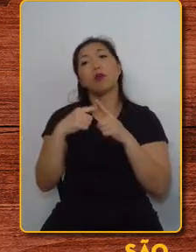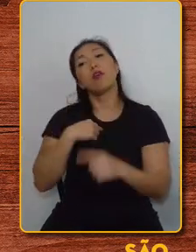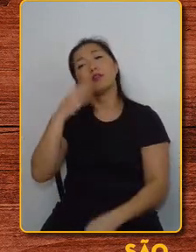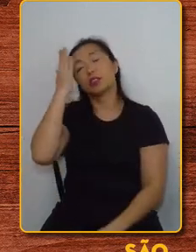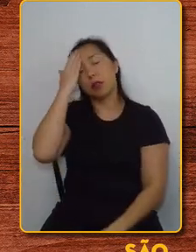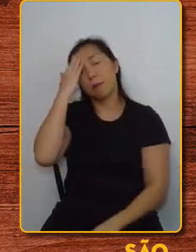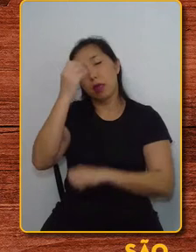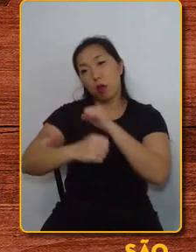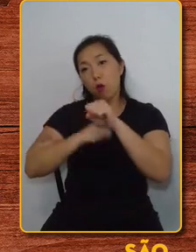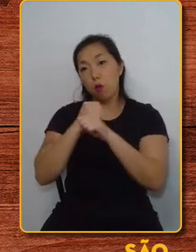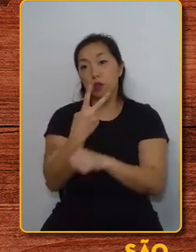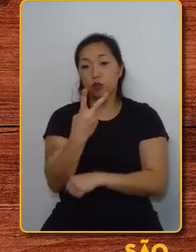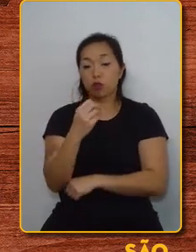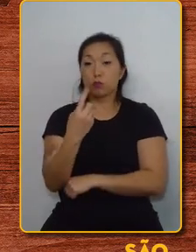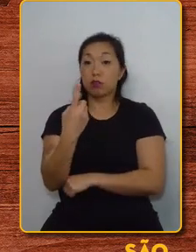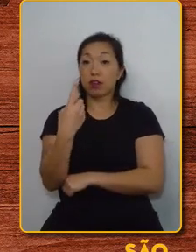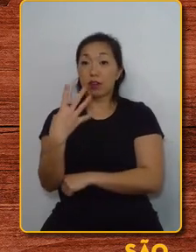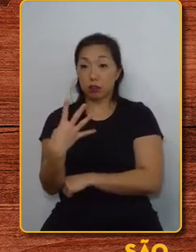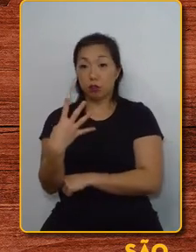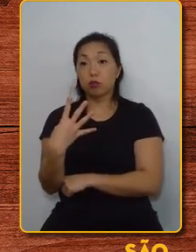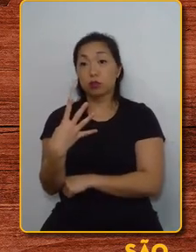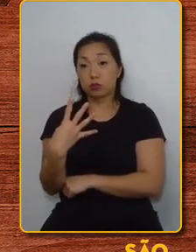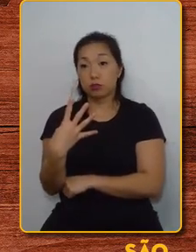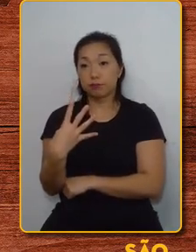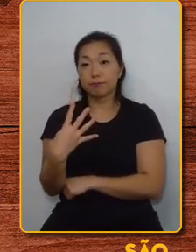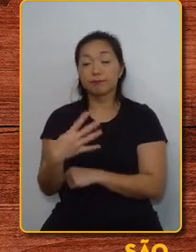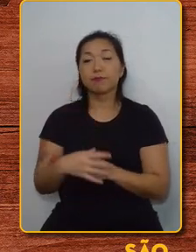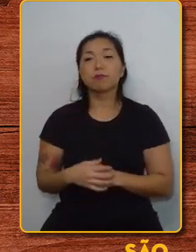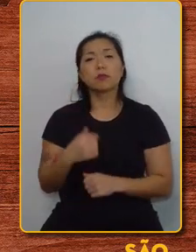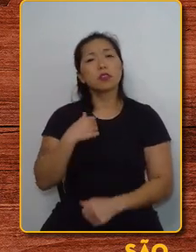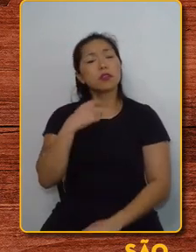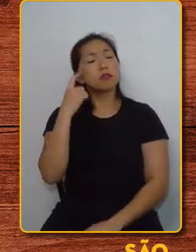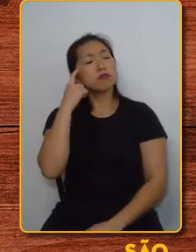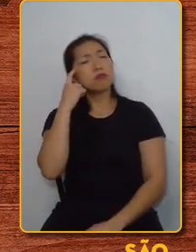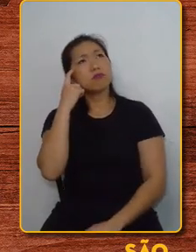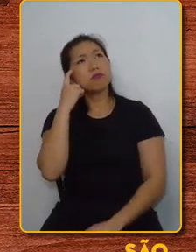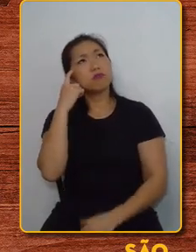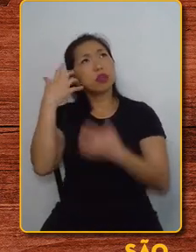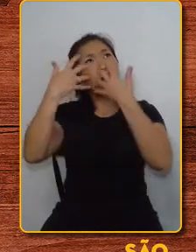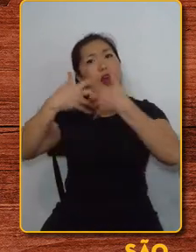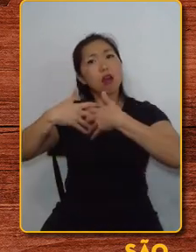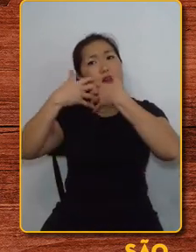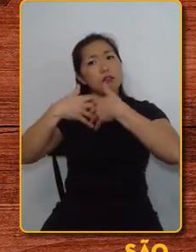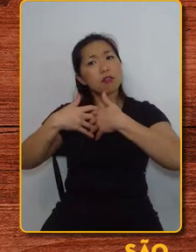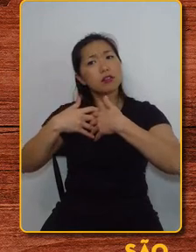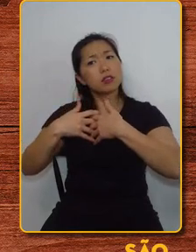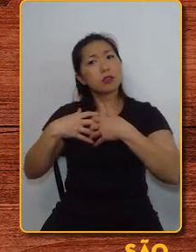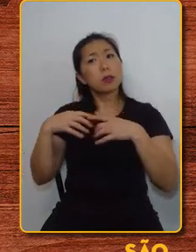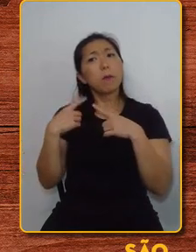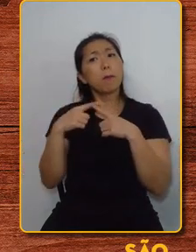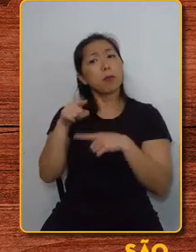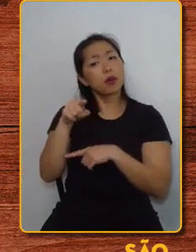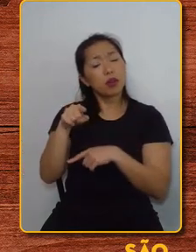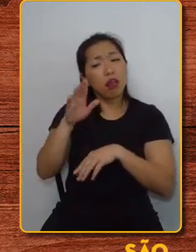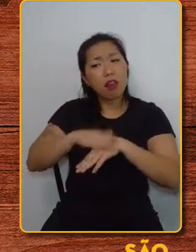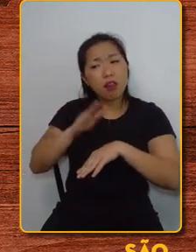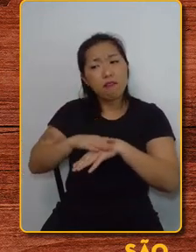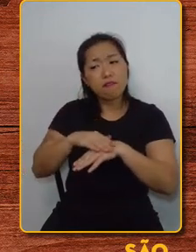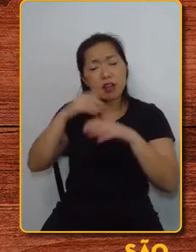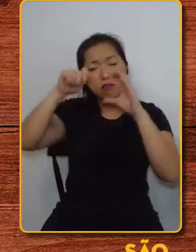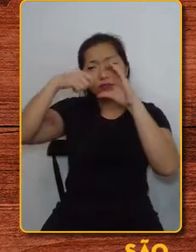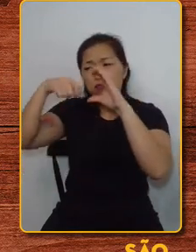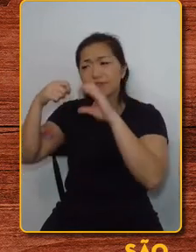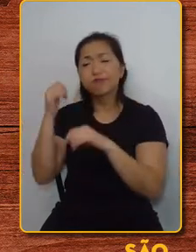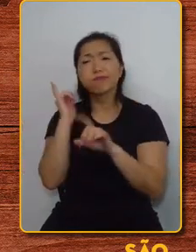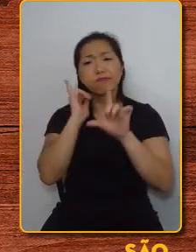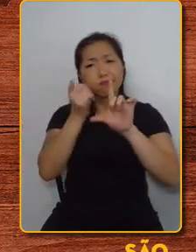fiquei, na verdade, me deparando com isso. Falava assim, pô, por que que o Silvio fez esse filme? Porque ele é um cara muito